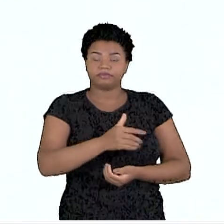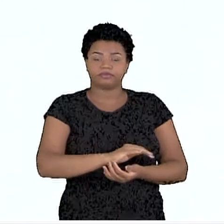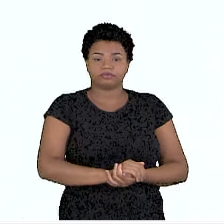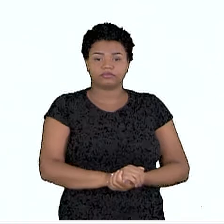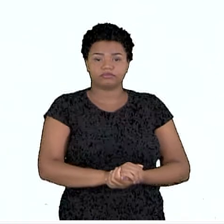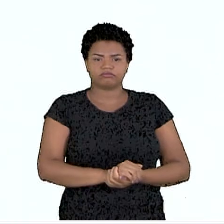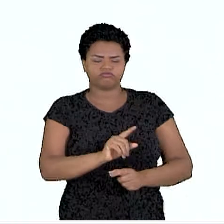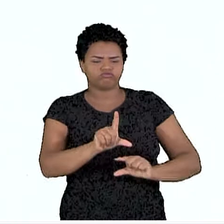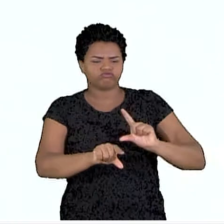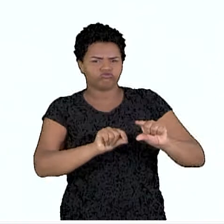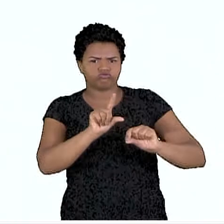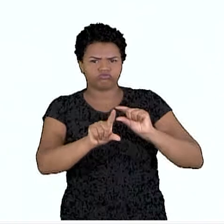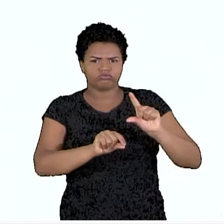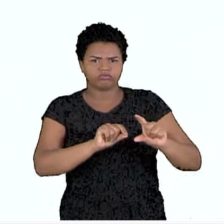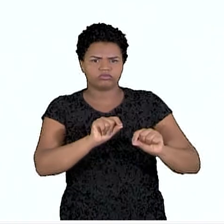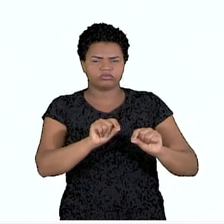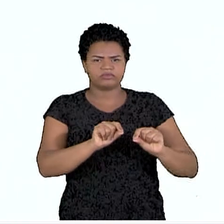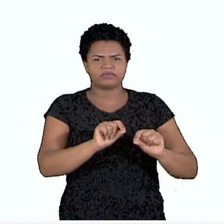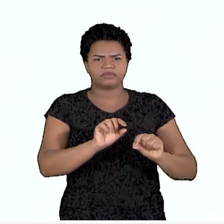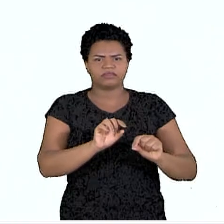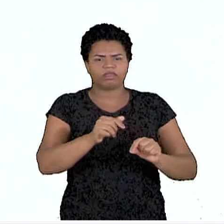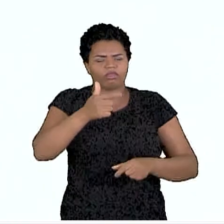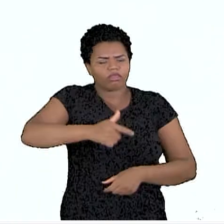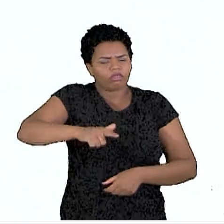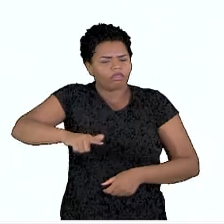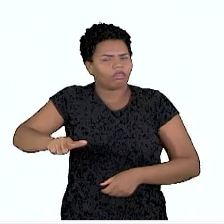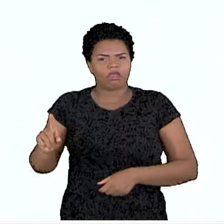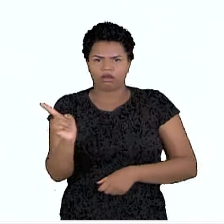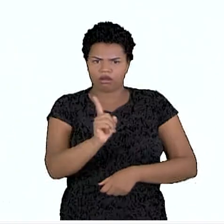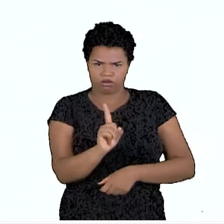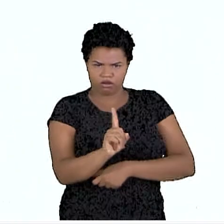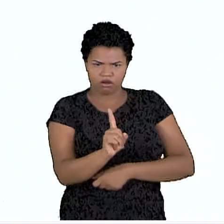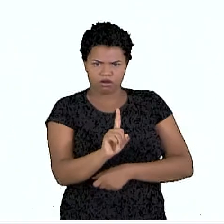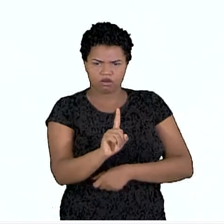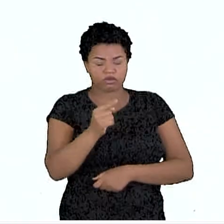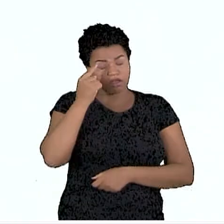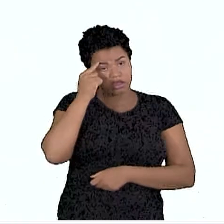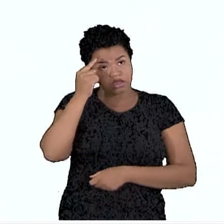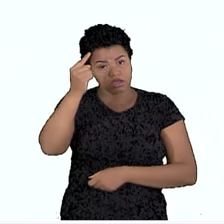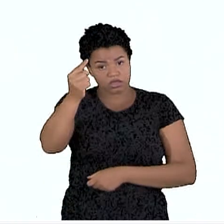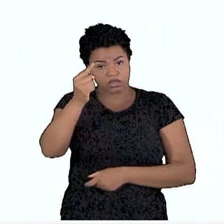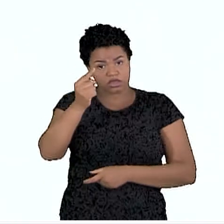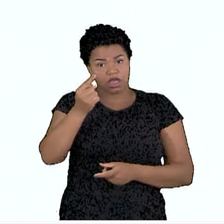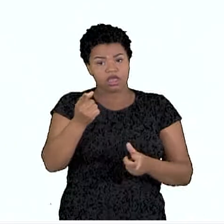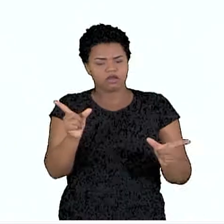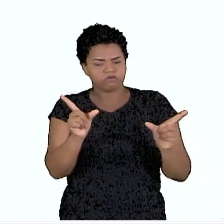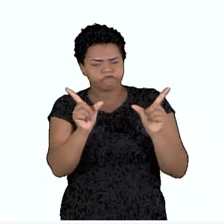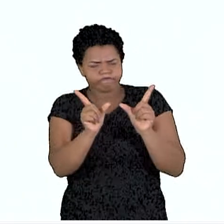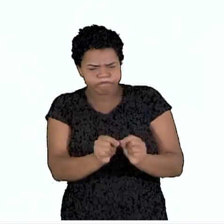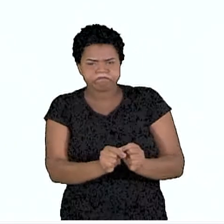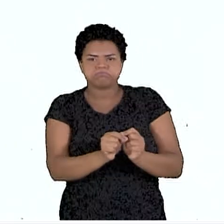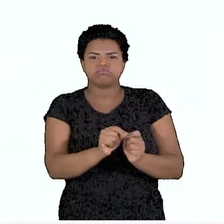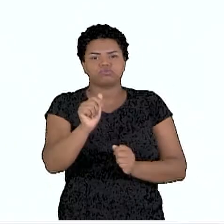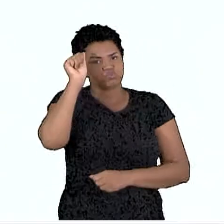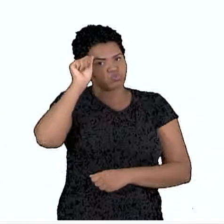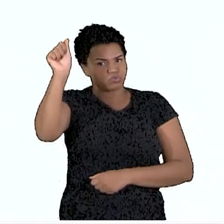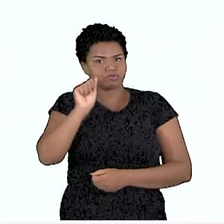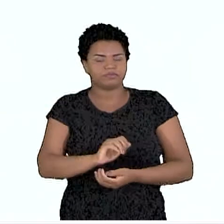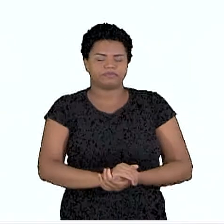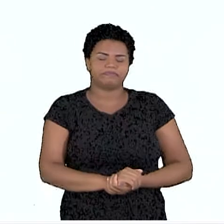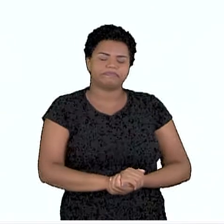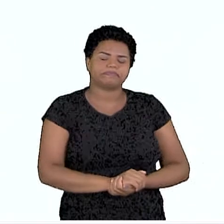ser seletivo e não mero repetidor das ideias sintetizadas do autor.